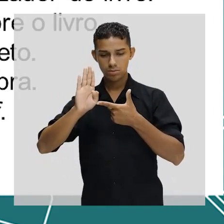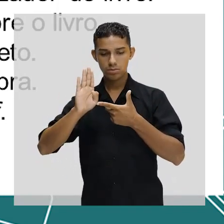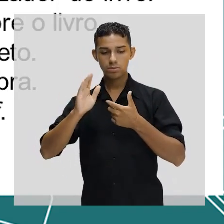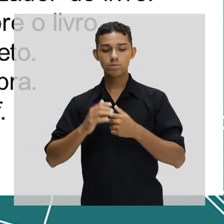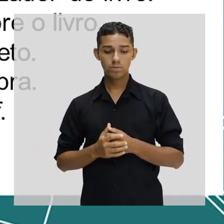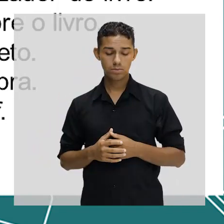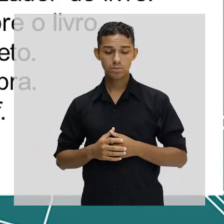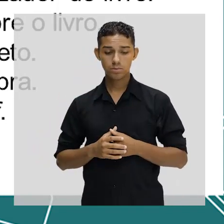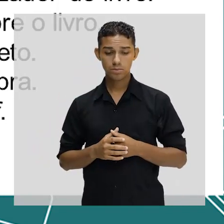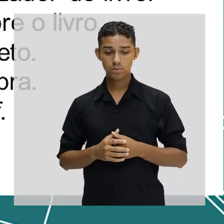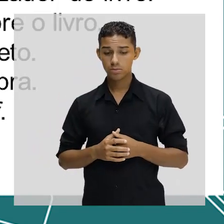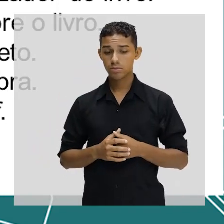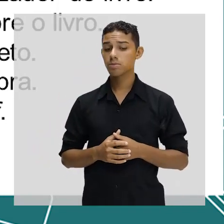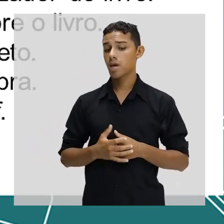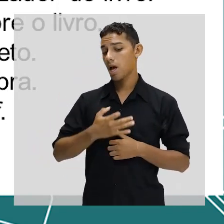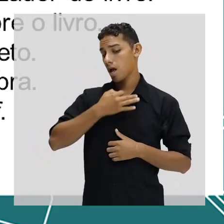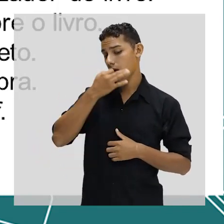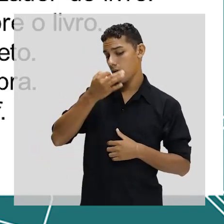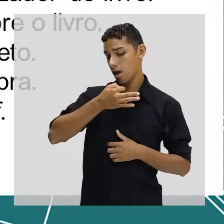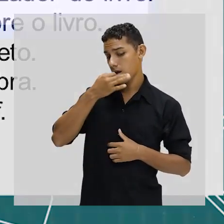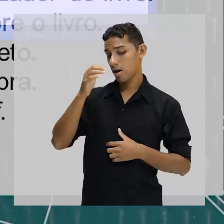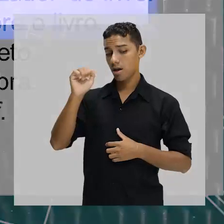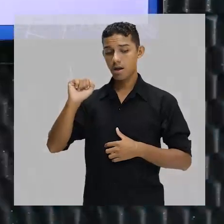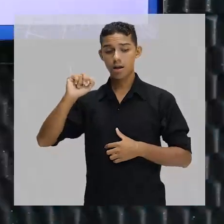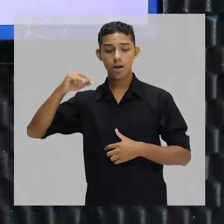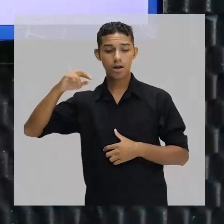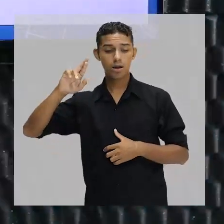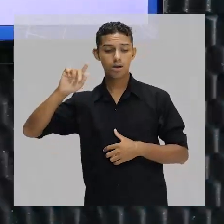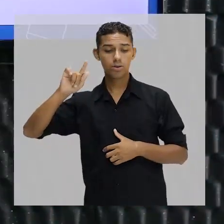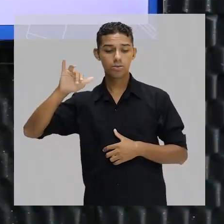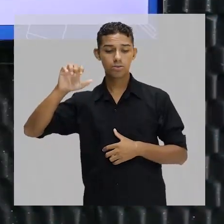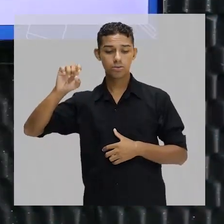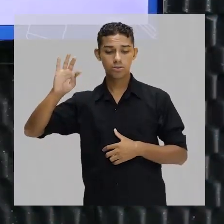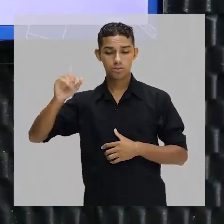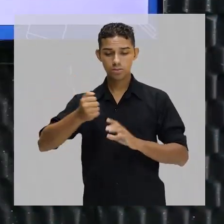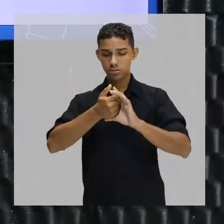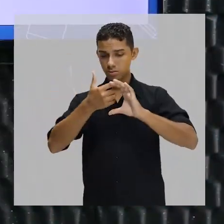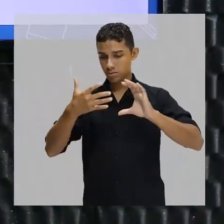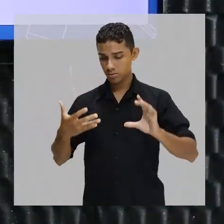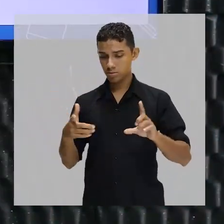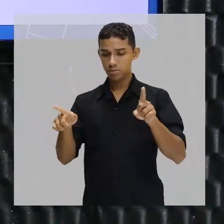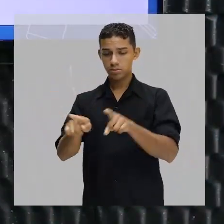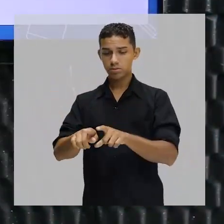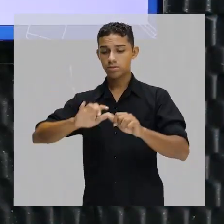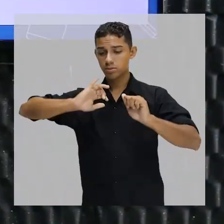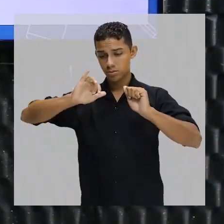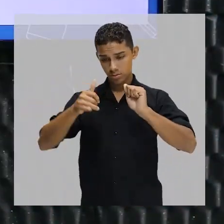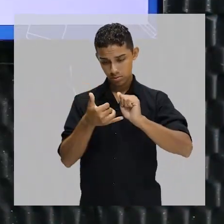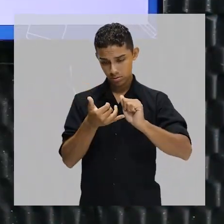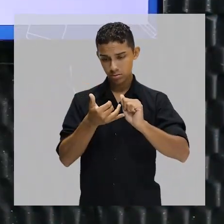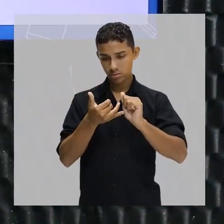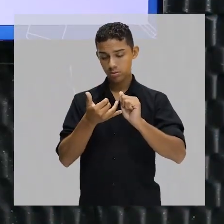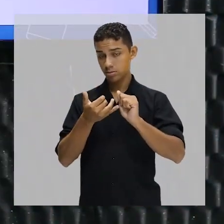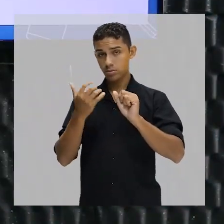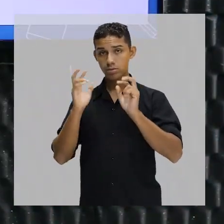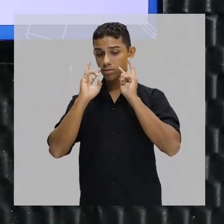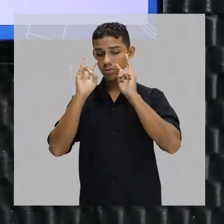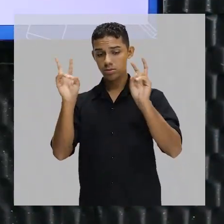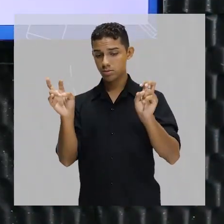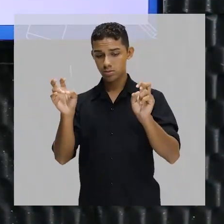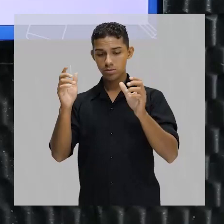Letra B, foi uma sequência argumentativa, caracterizada pelo uso dos adjetivos sobre o